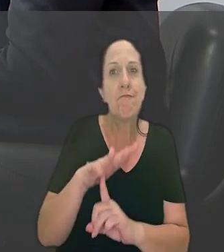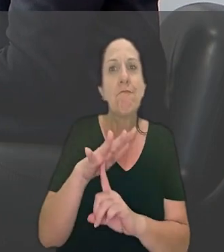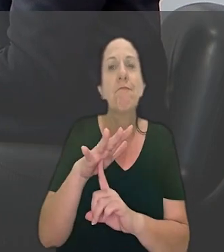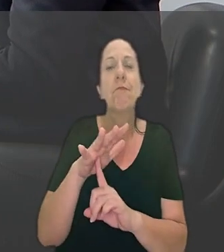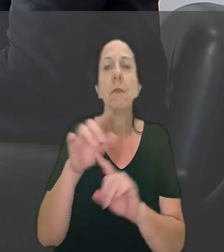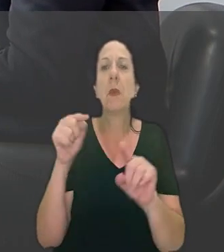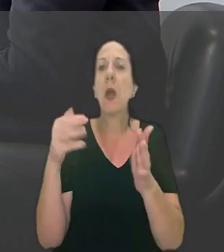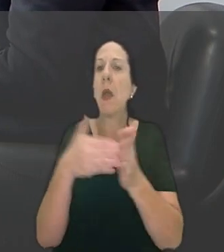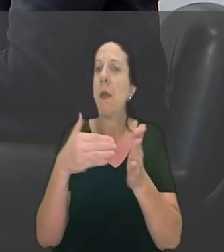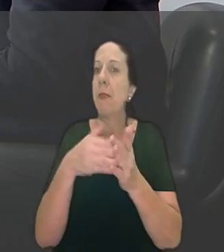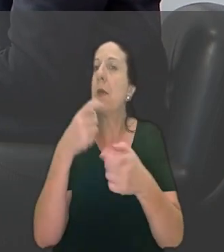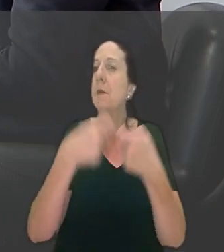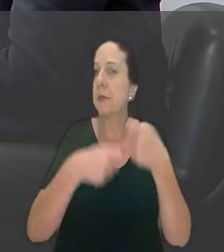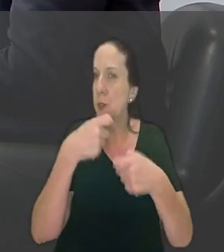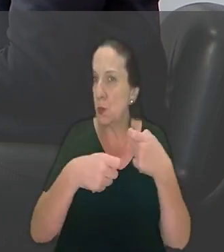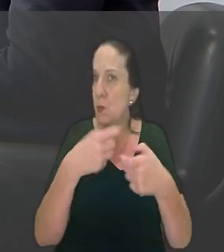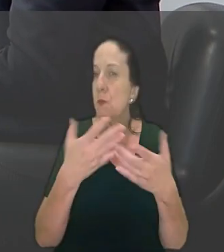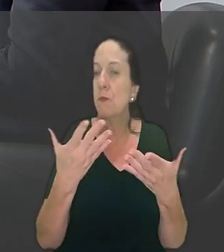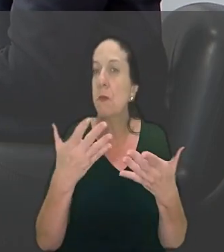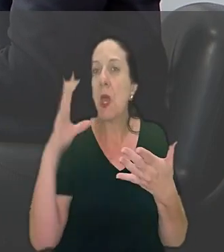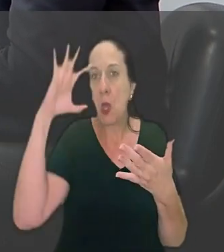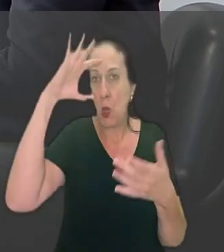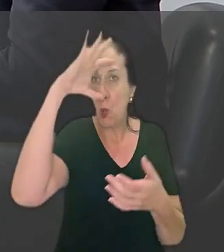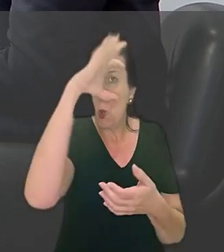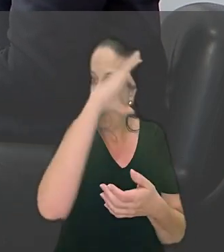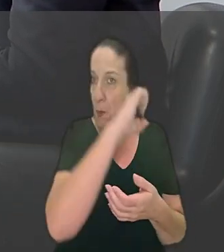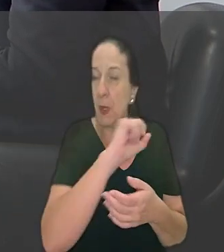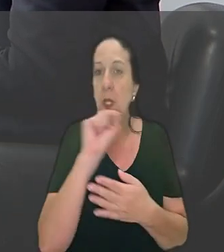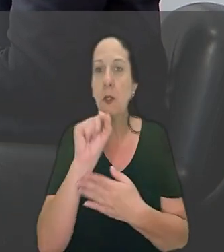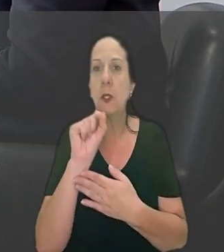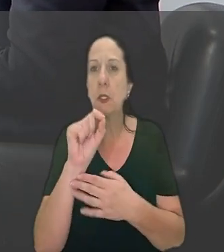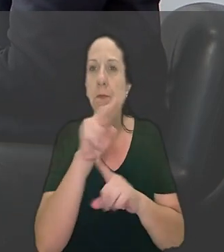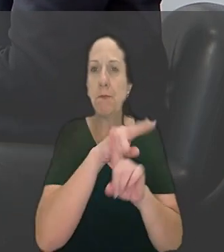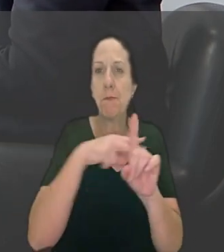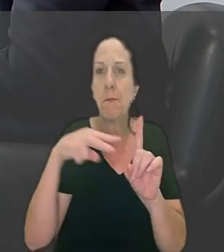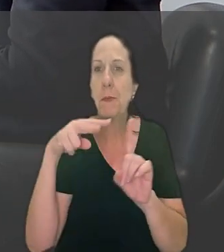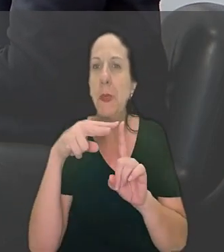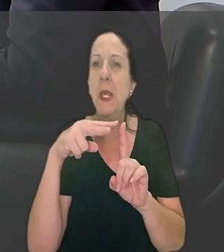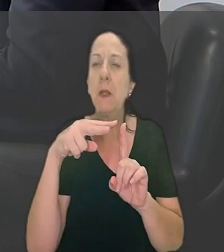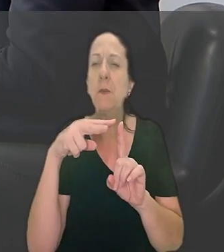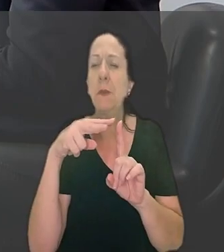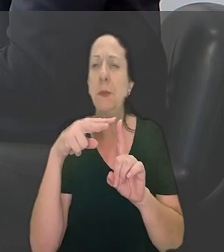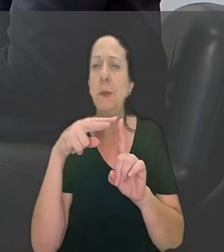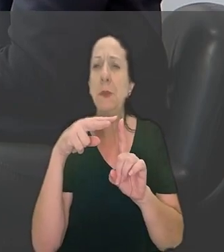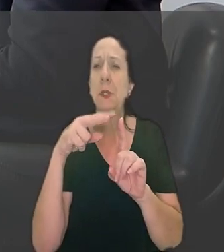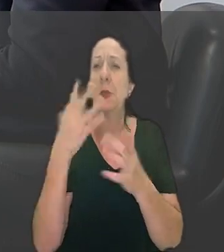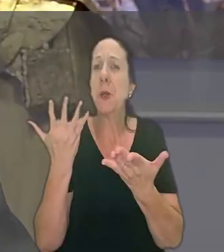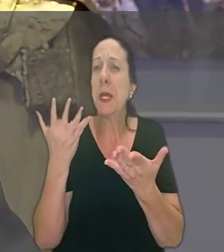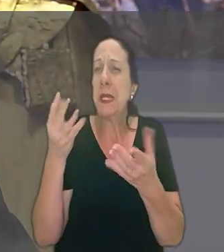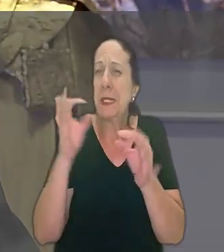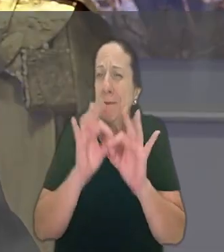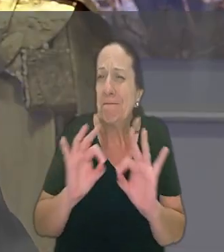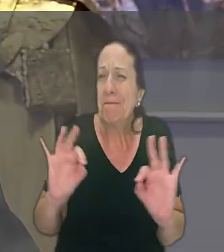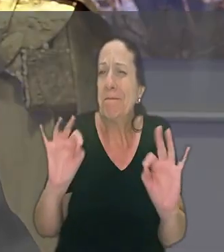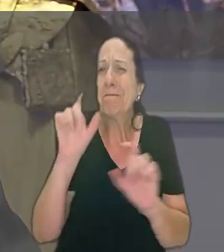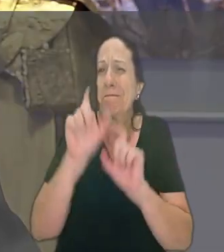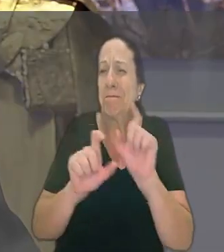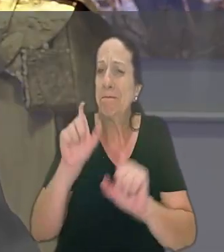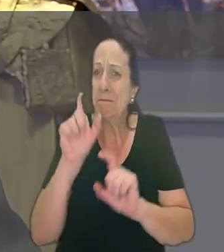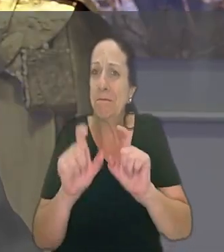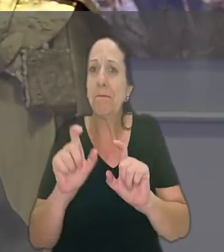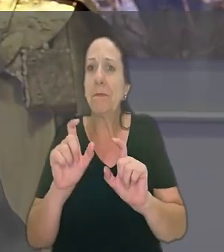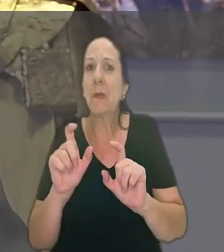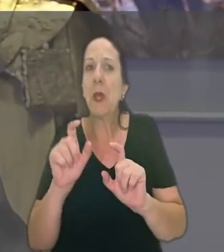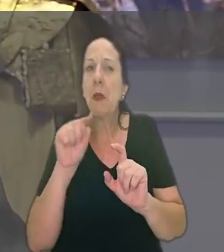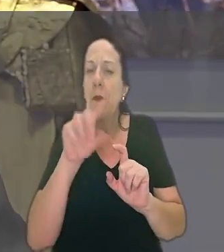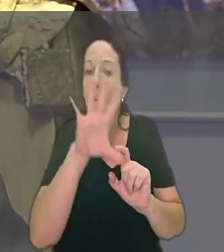assédio moral ou até do assédio sexual, e compreende que perspectivas de vulnerabilidade devem ser consideradas no